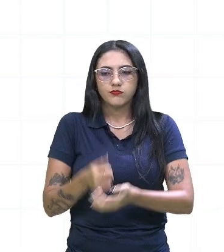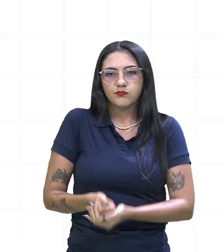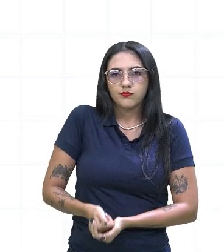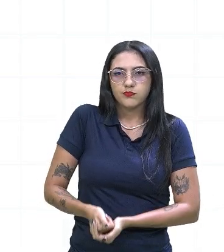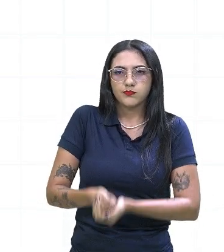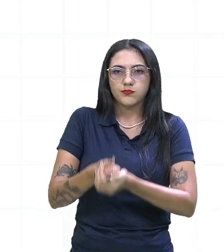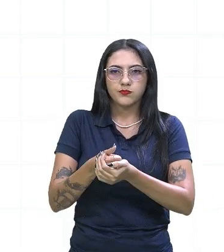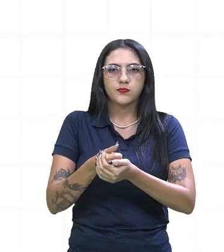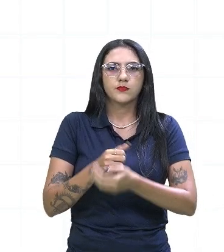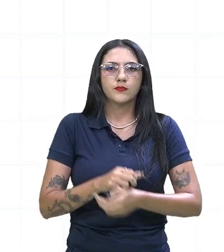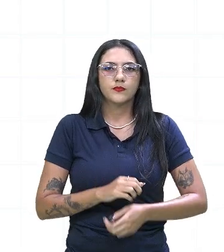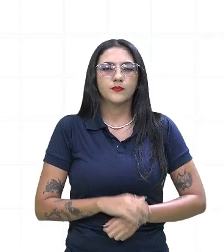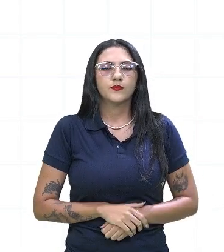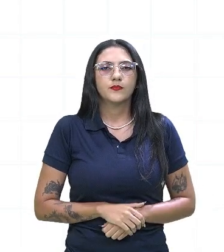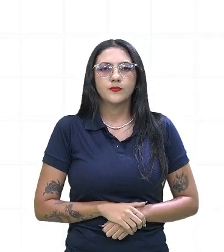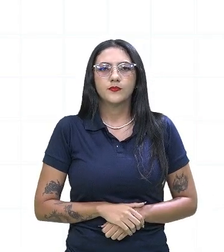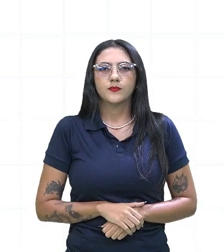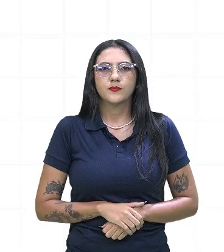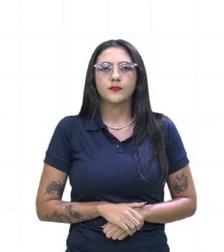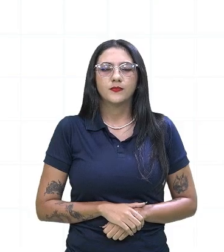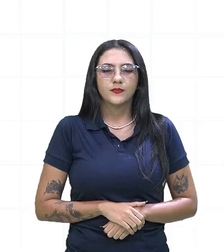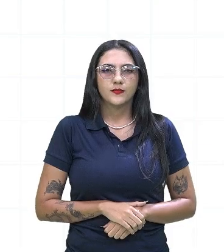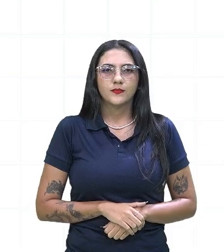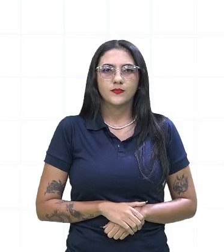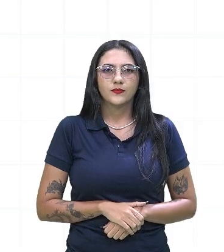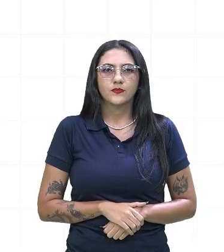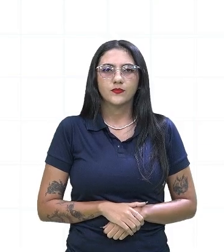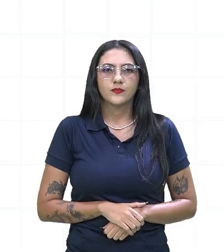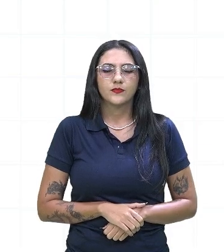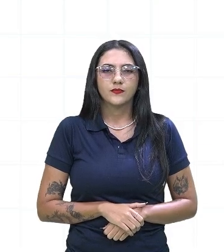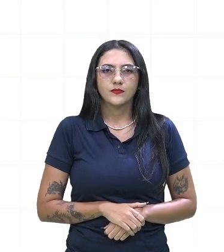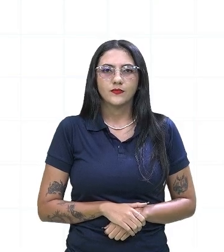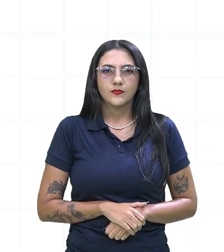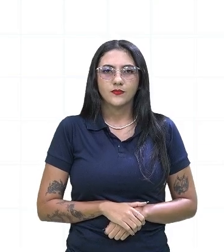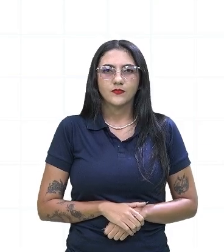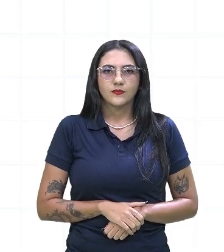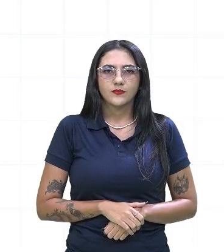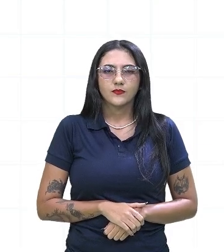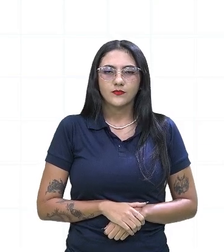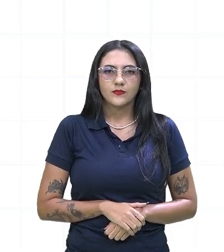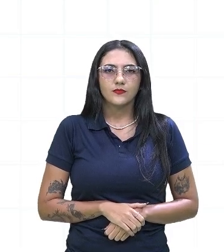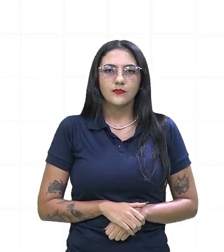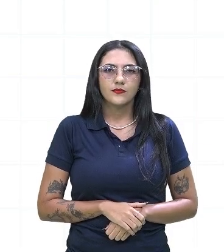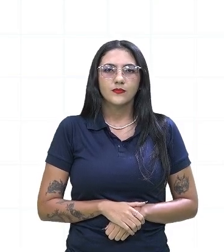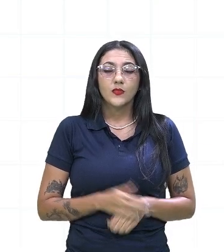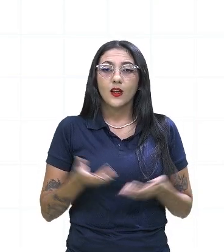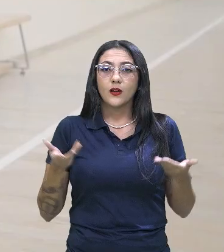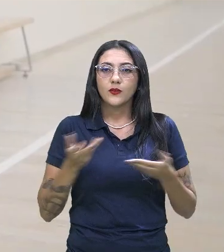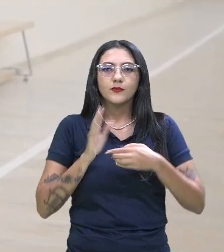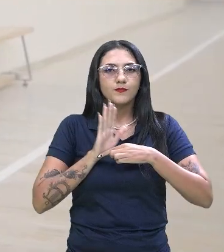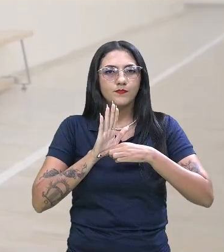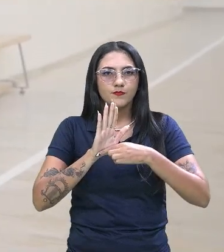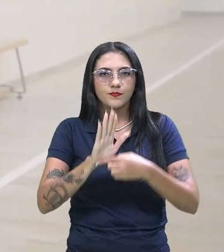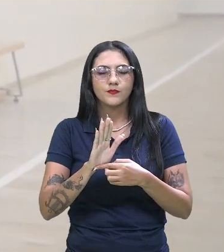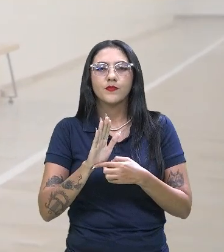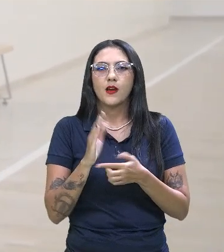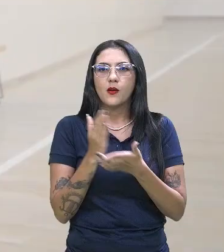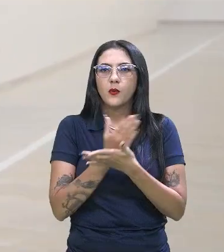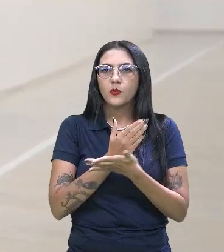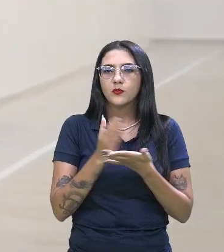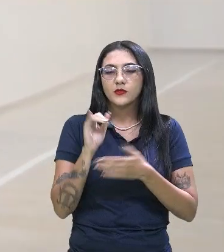a bola para cima. Então aqui nós vamos trazer umas imagens para que a gente possa